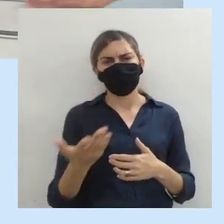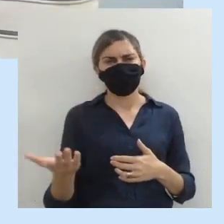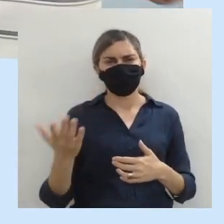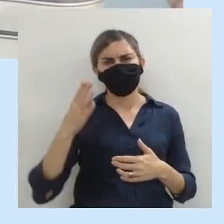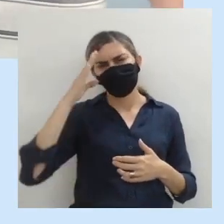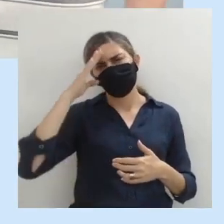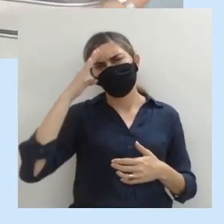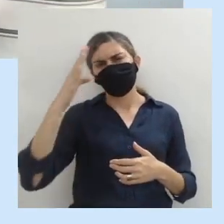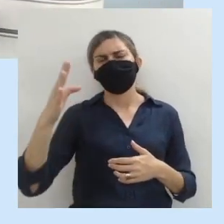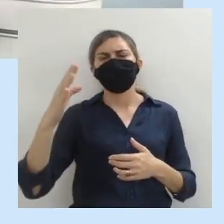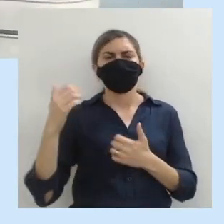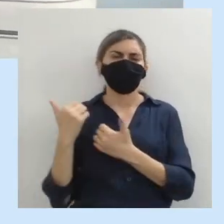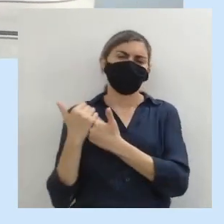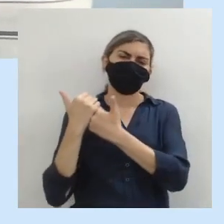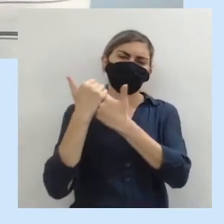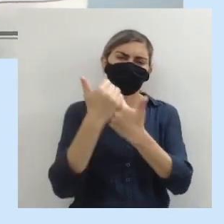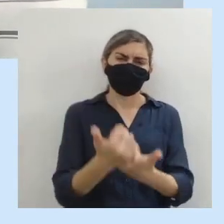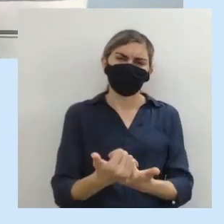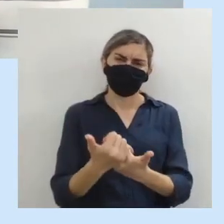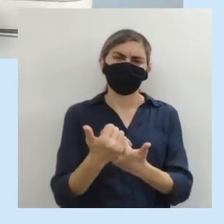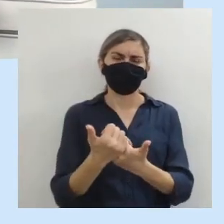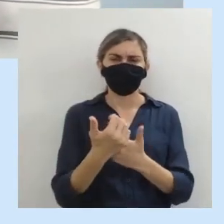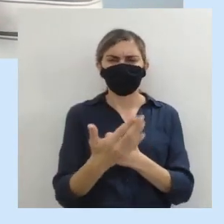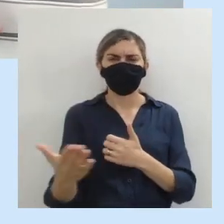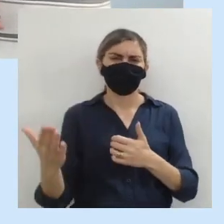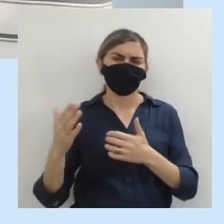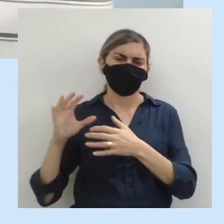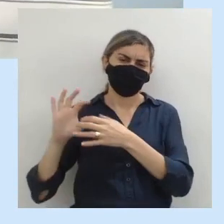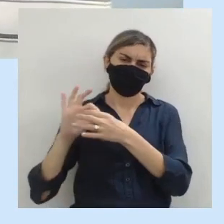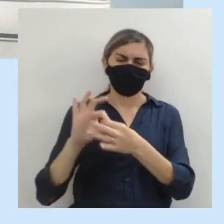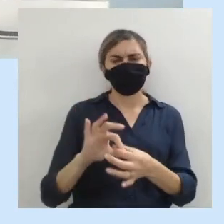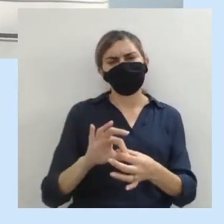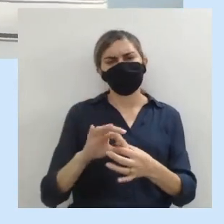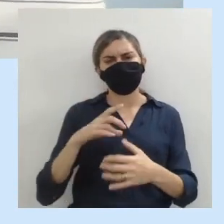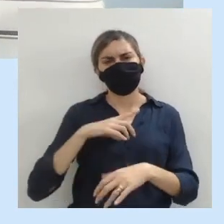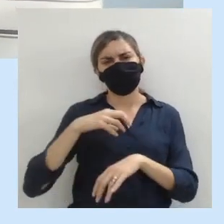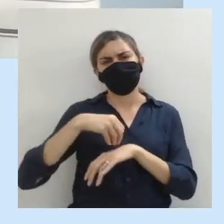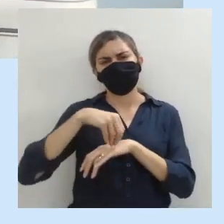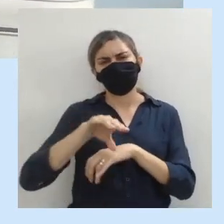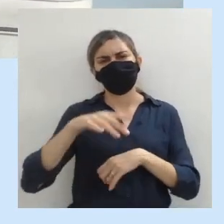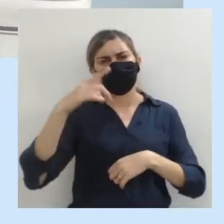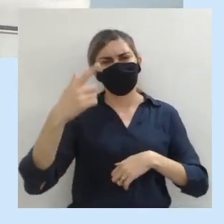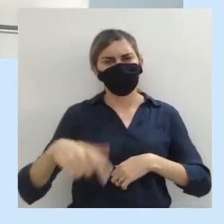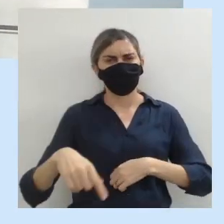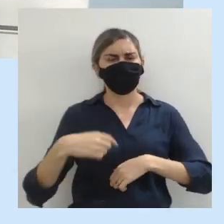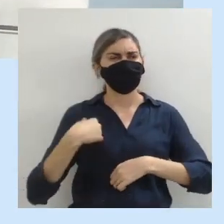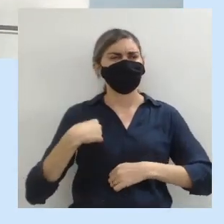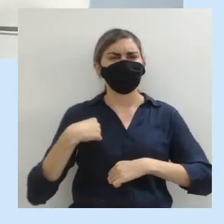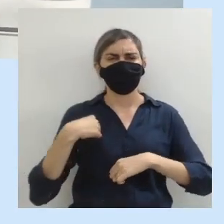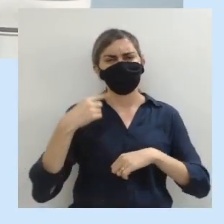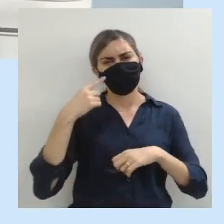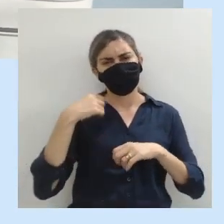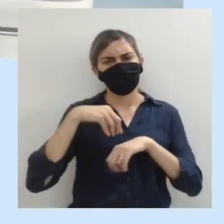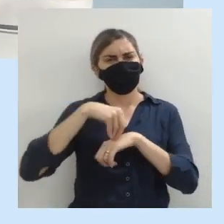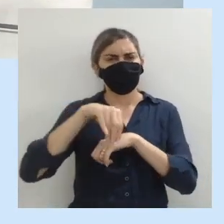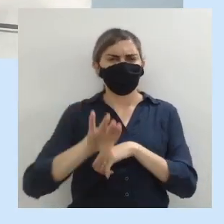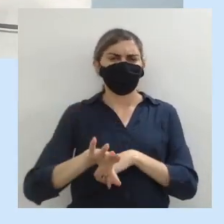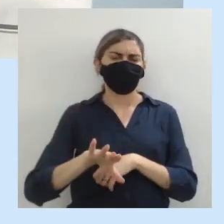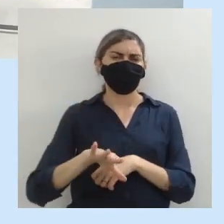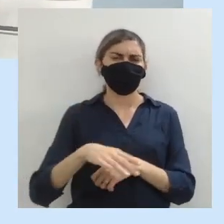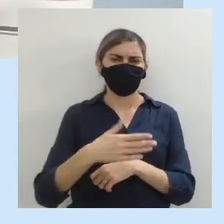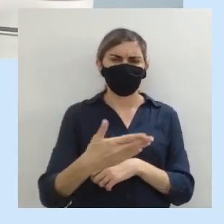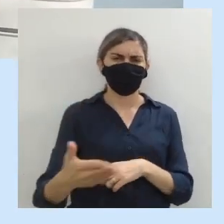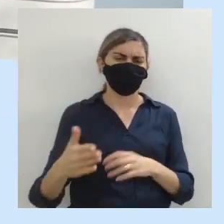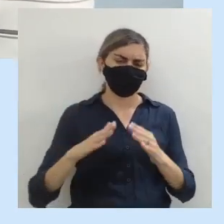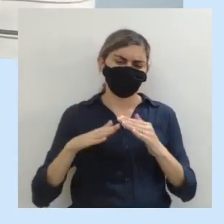o principal representante dessa vertente. E aqui trago, mais uma vez, um ponto bem em destaque.